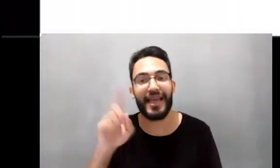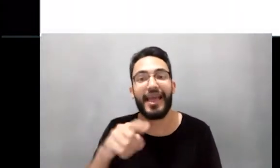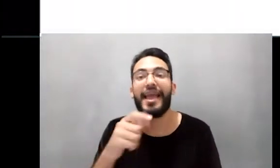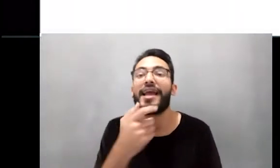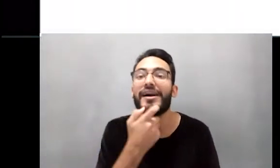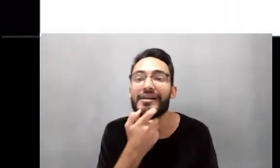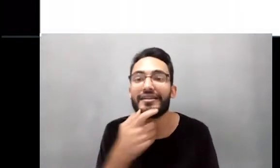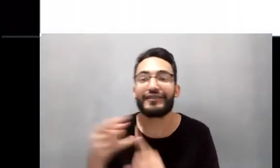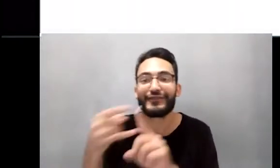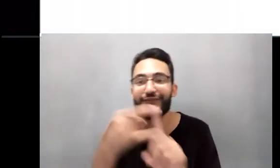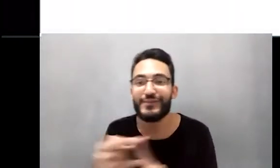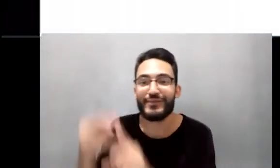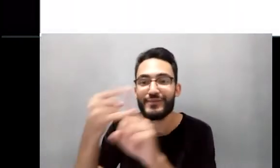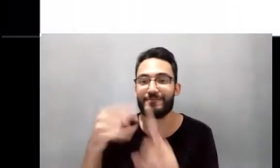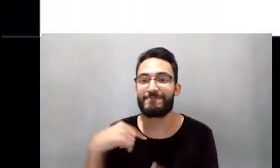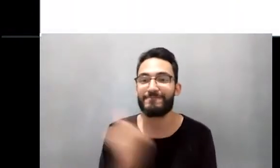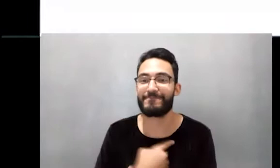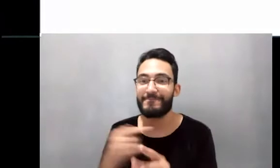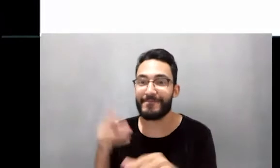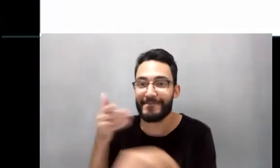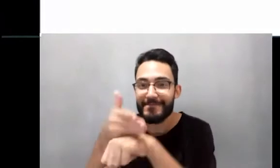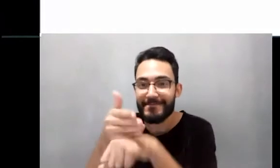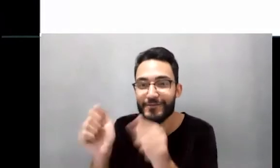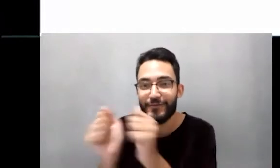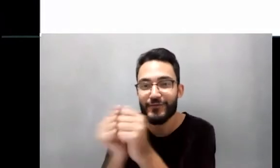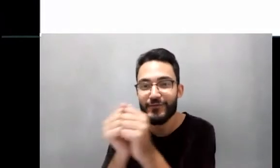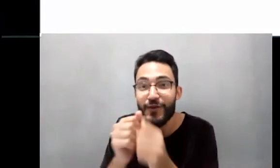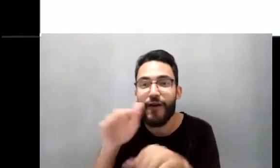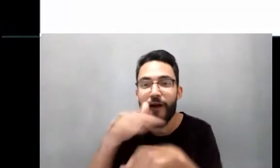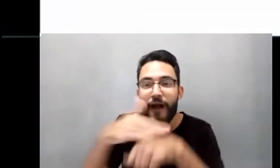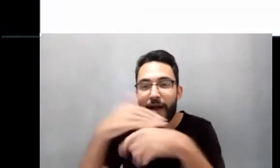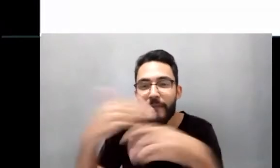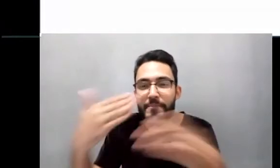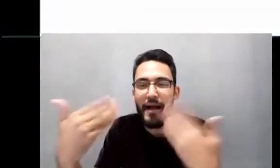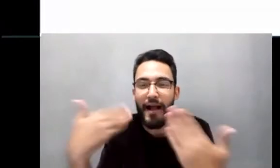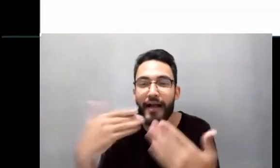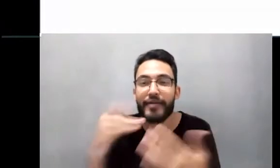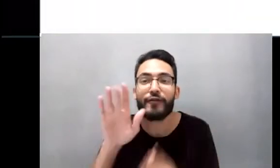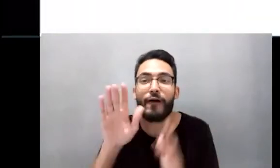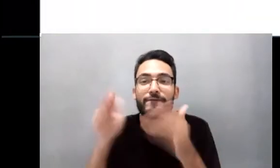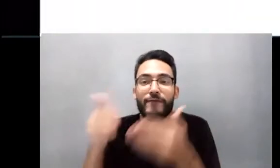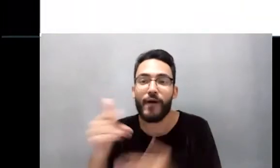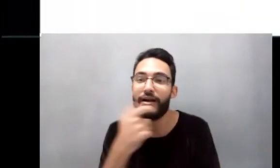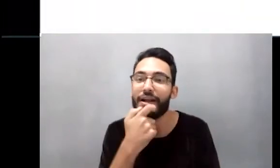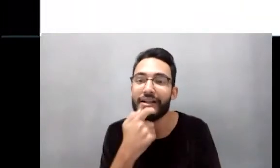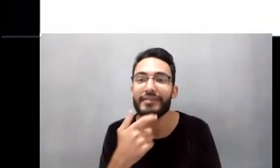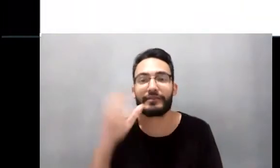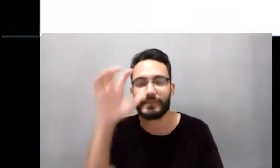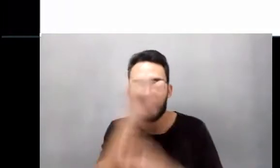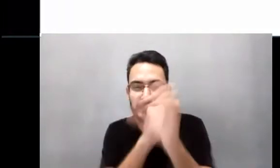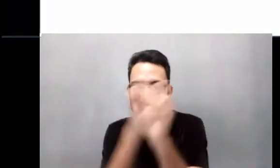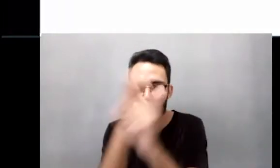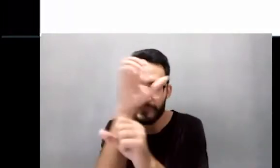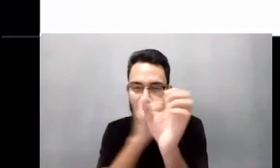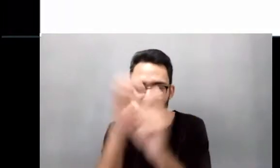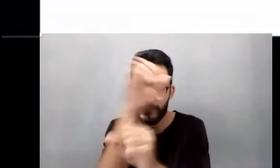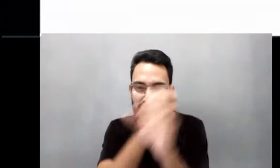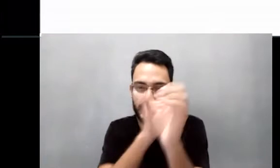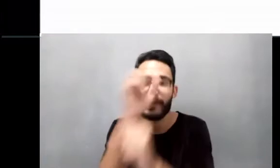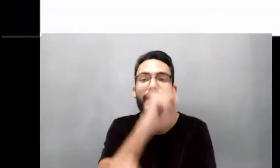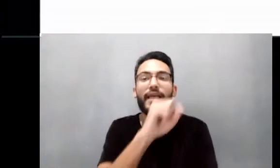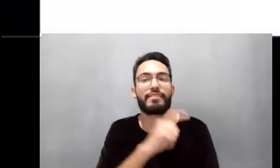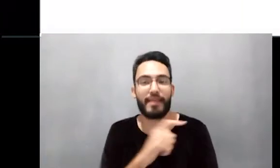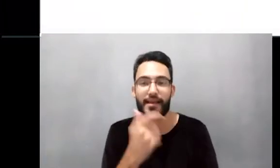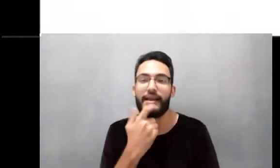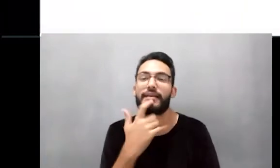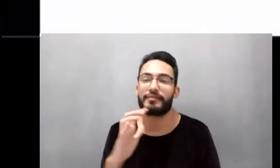Zone. E outro idioma não é permitido, justamente com o intuito das pessoas deixarem o inglês de